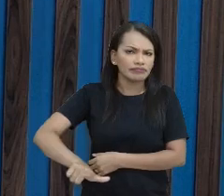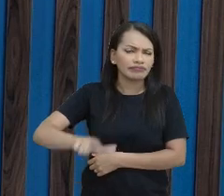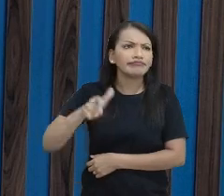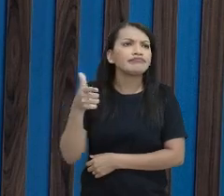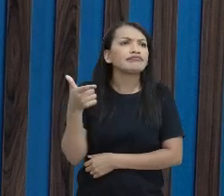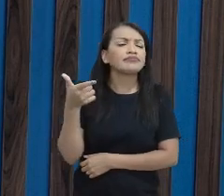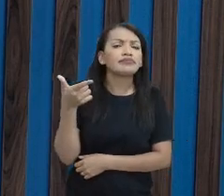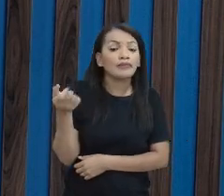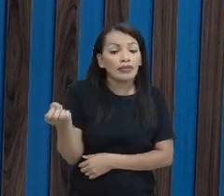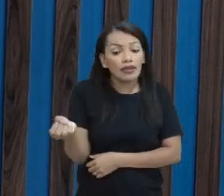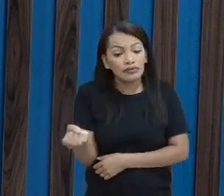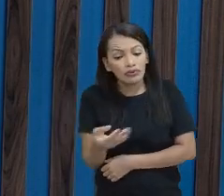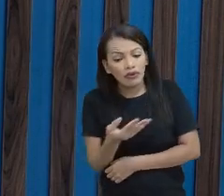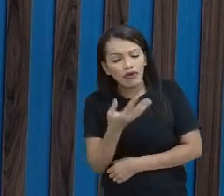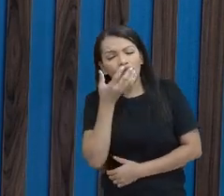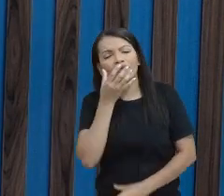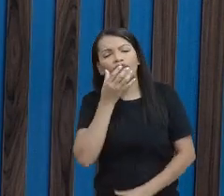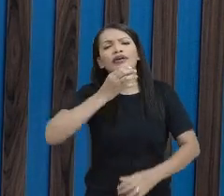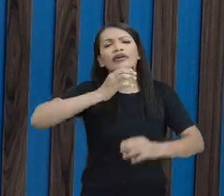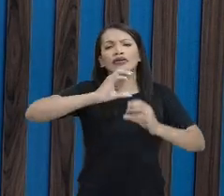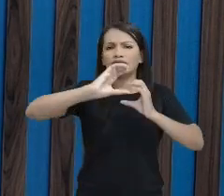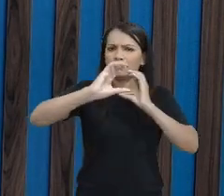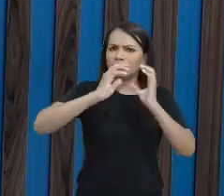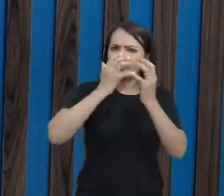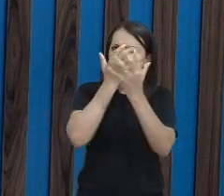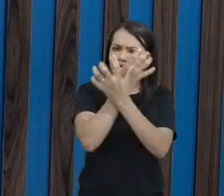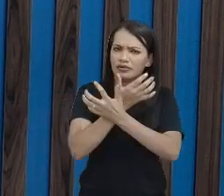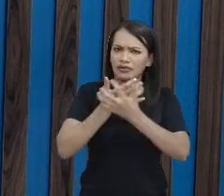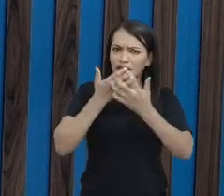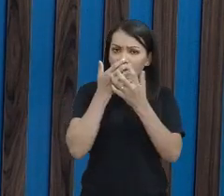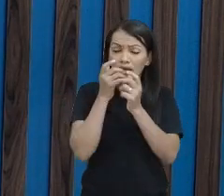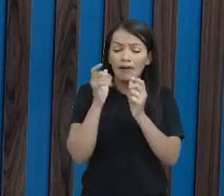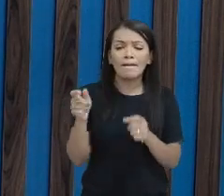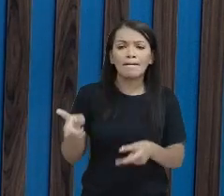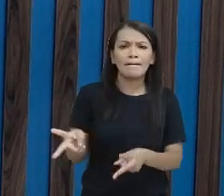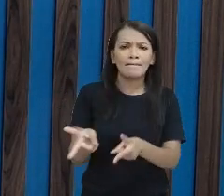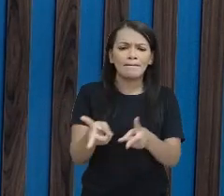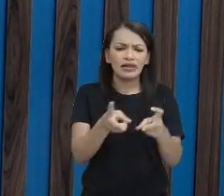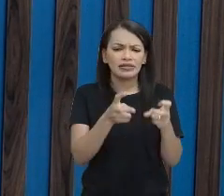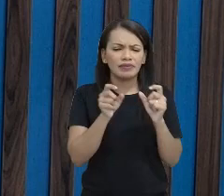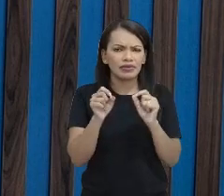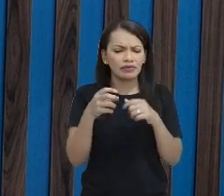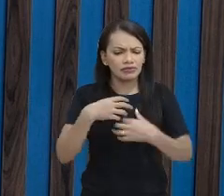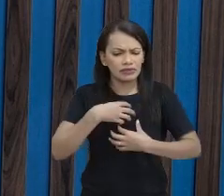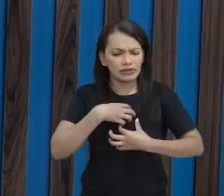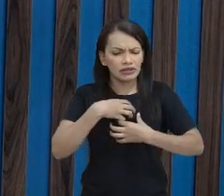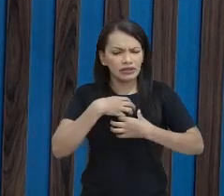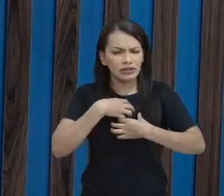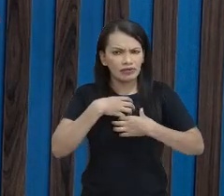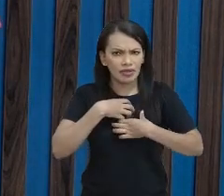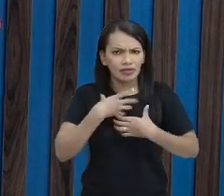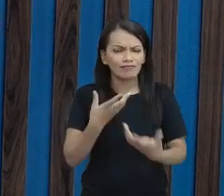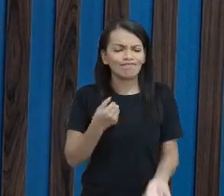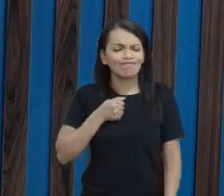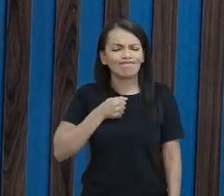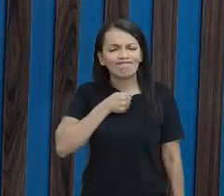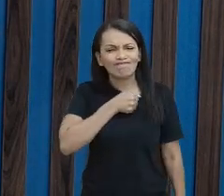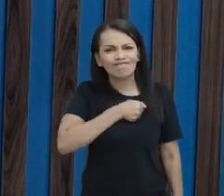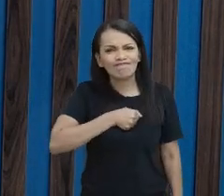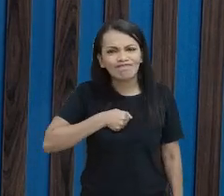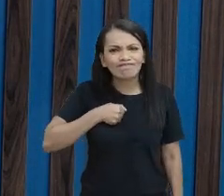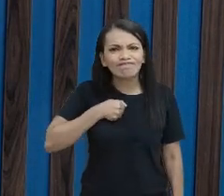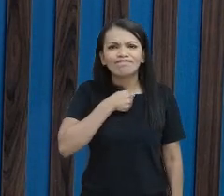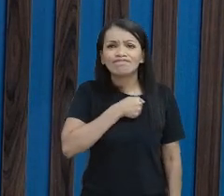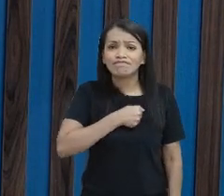canção do exílio. Então a gente tem aqui, a gente percebe aqui uma manutenção do sentimento, né? Sim. De saudade,